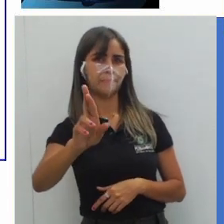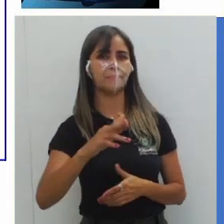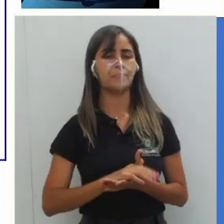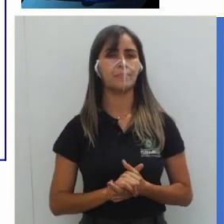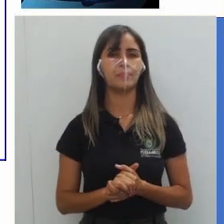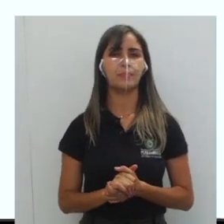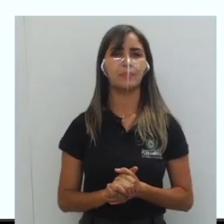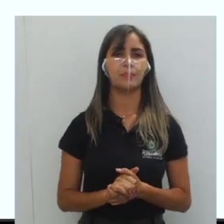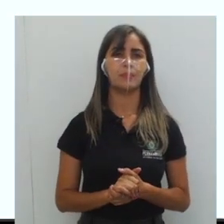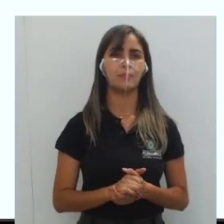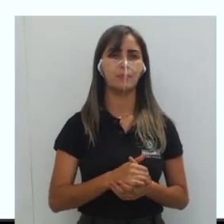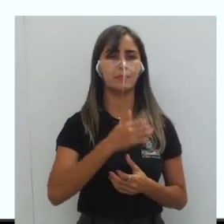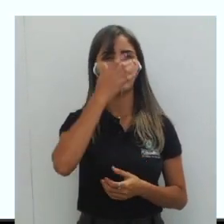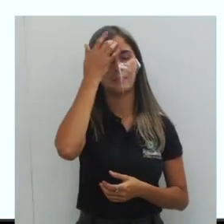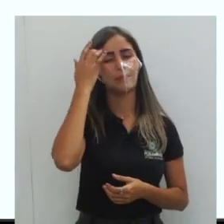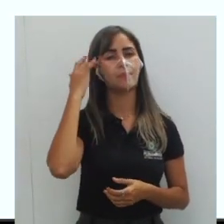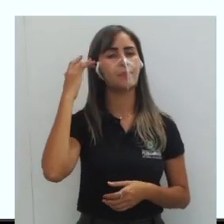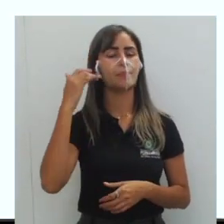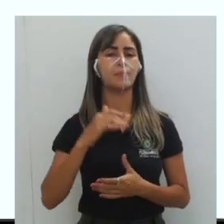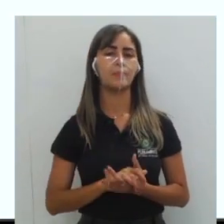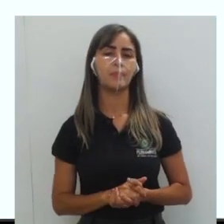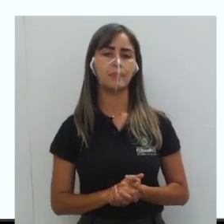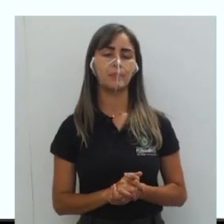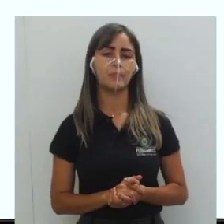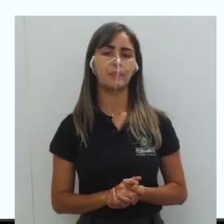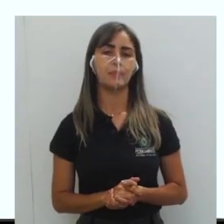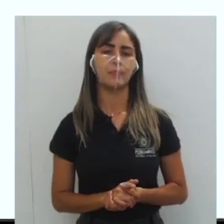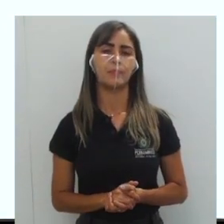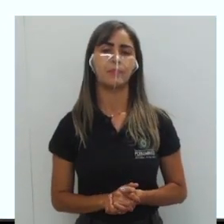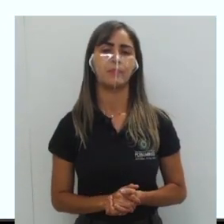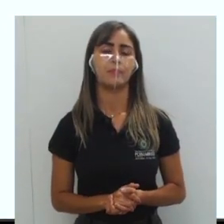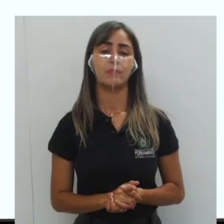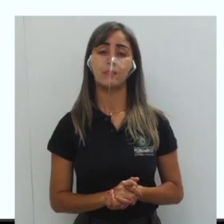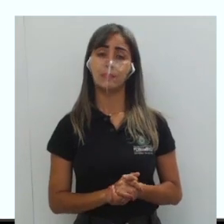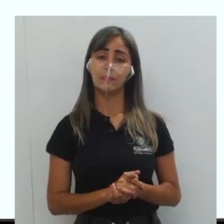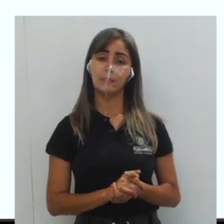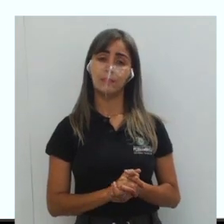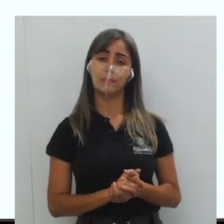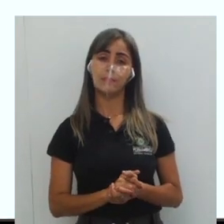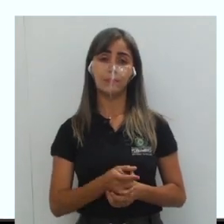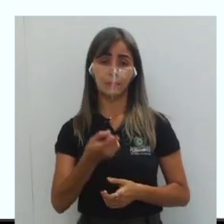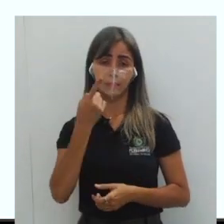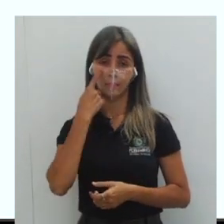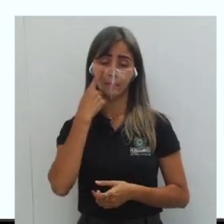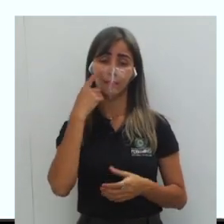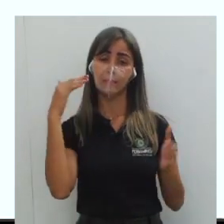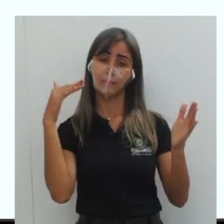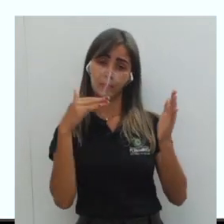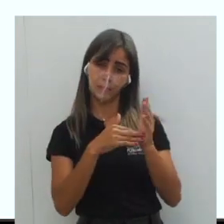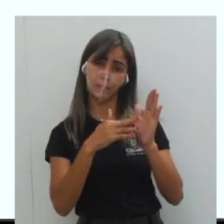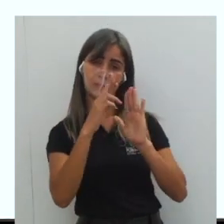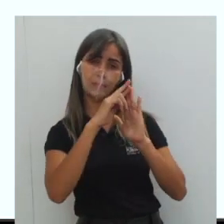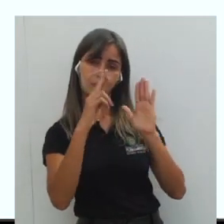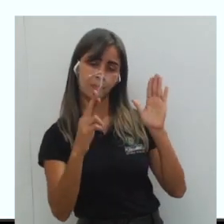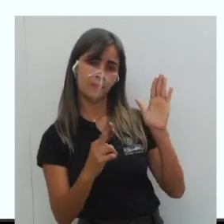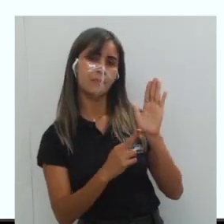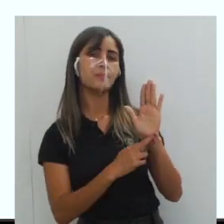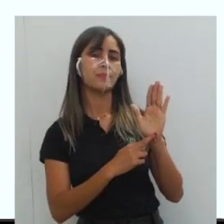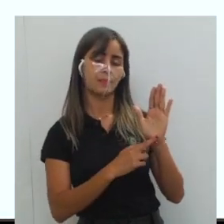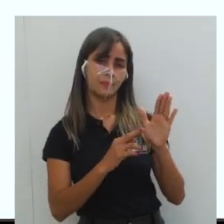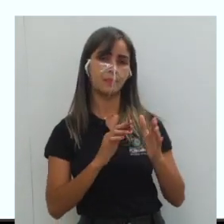popular de todos, ou seja, de todos, bem mais popular. Dentro disso, a gente vê a última